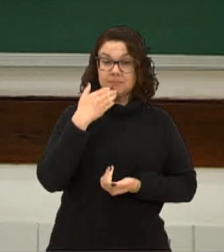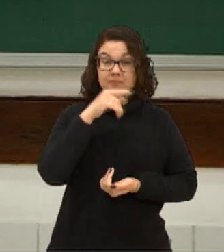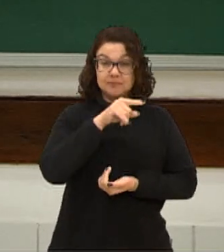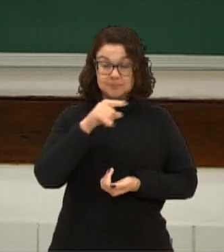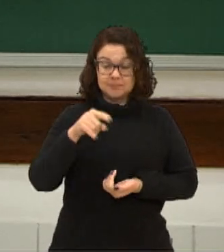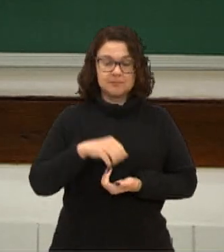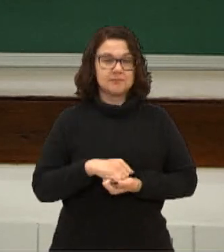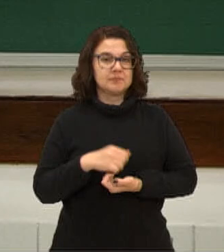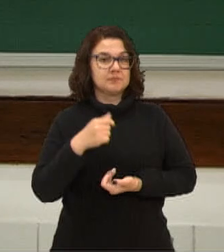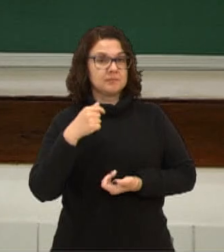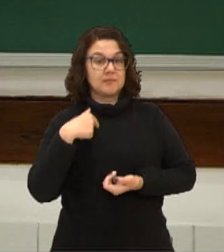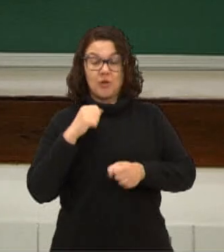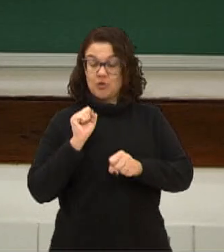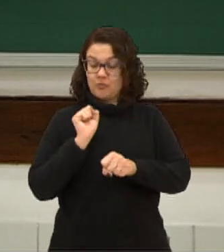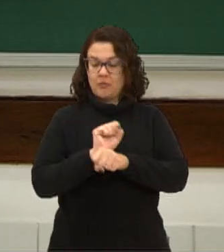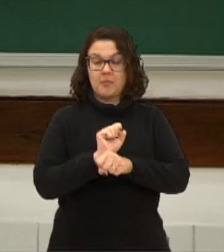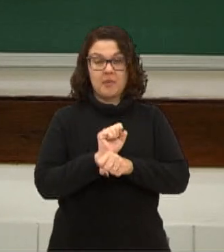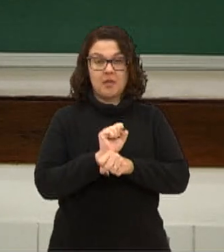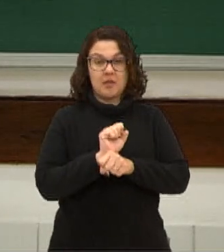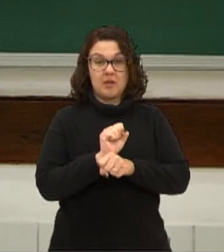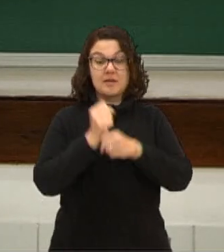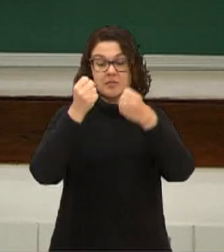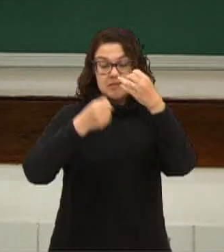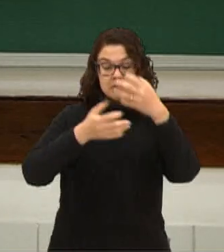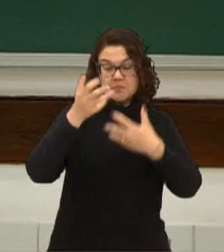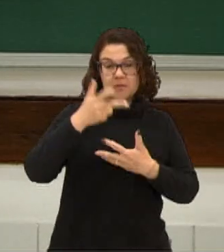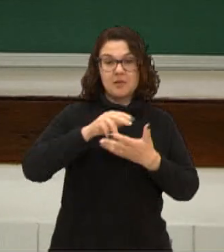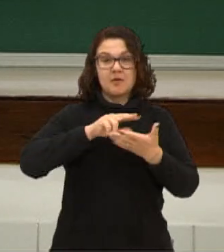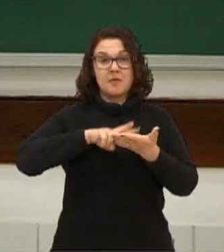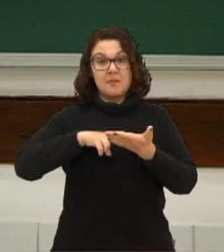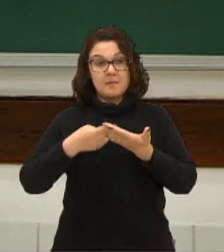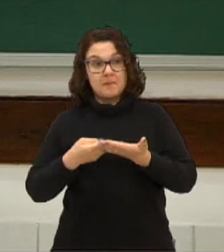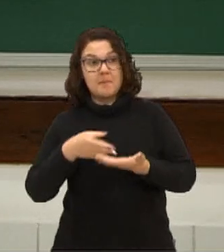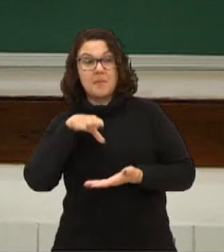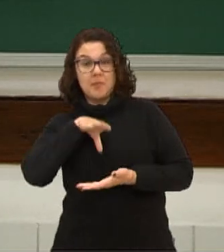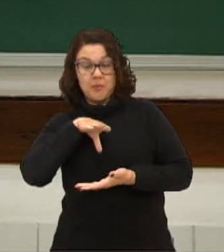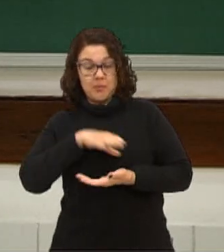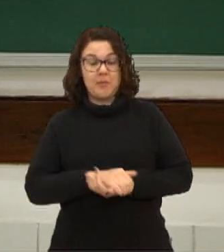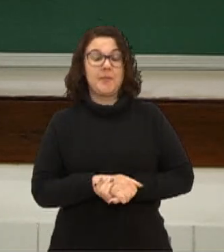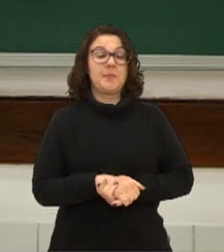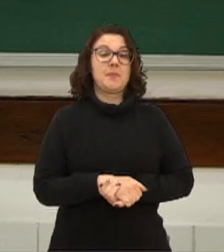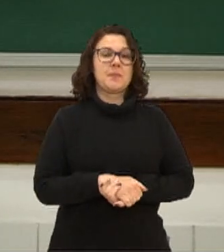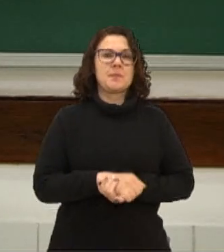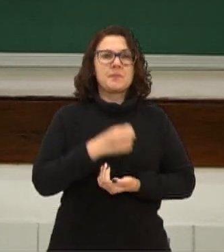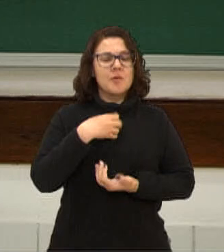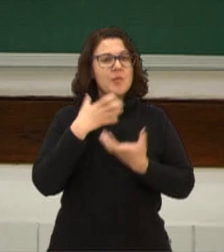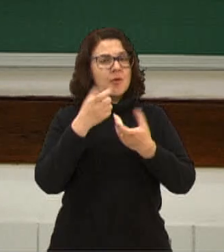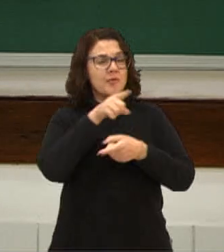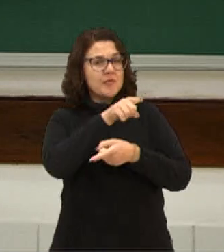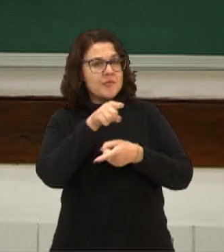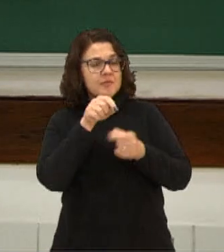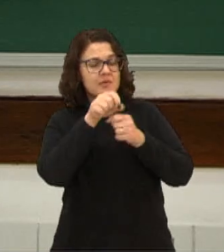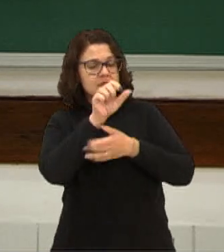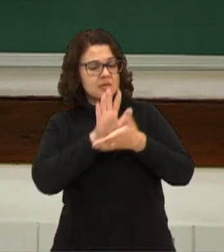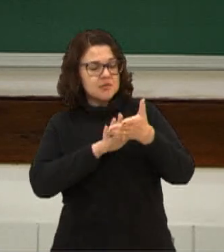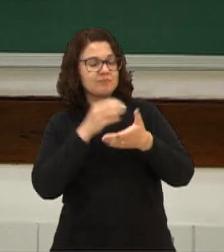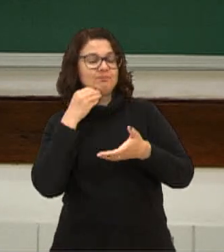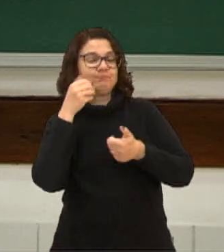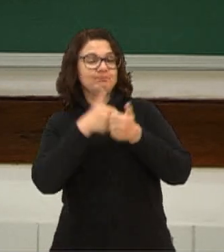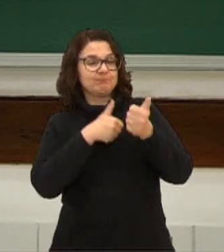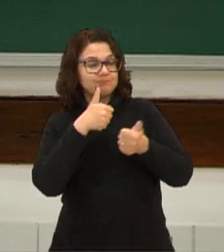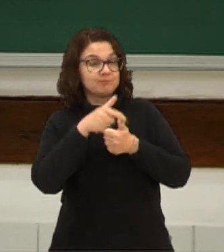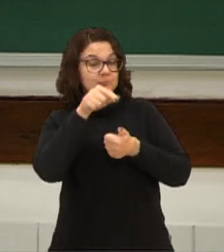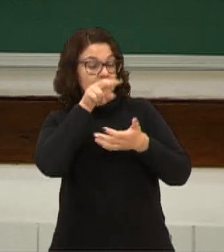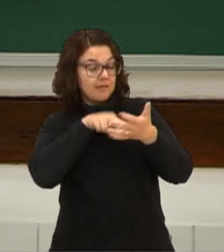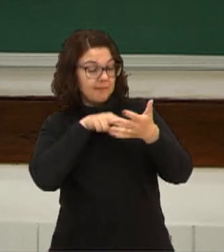avisar vocês que eu não vou interromper para fazer a tradução de algumas palavras. Eu quero que vocês façam o exercício de tentar